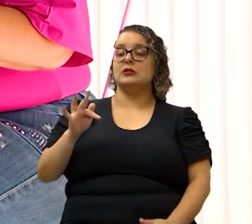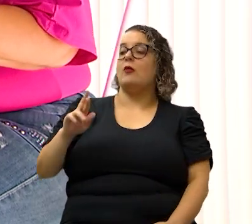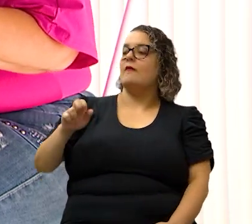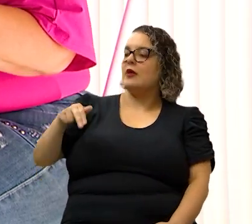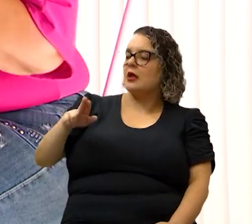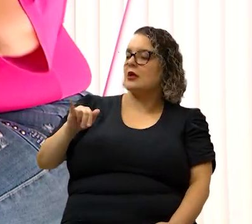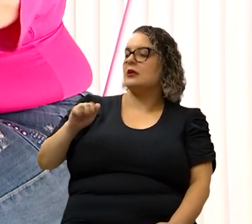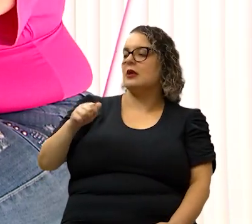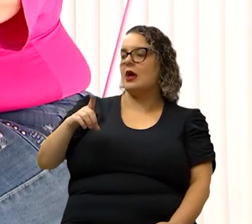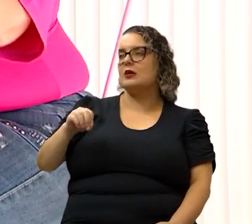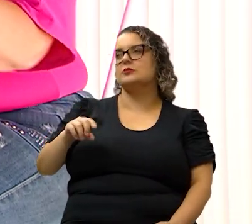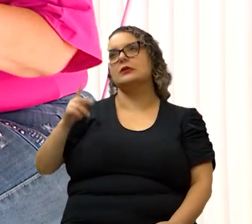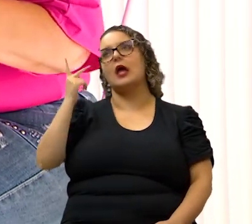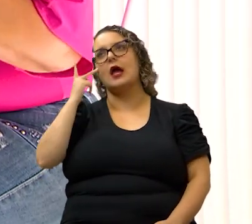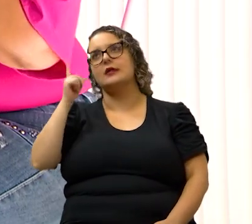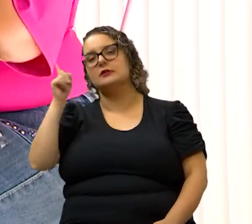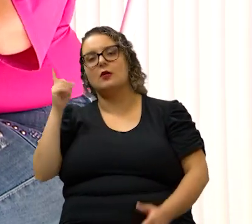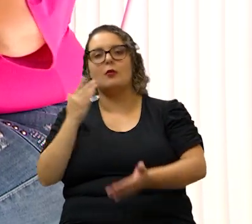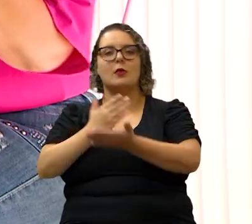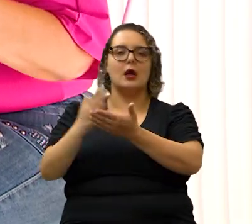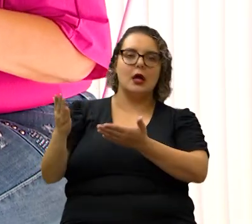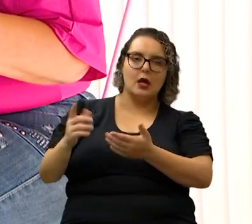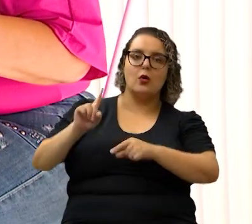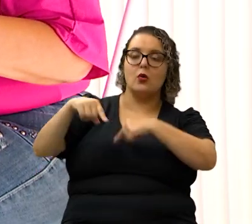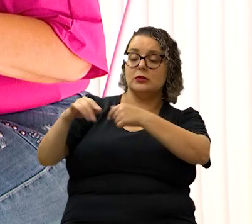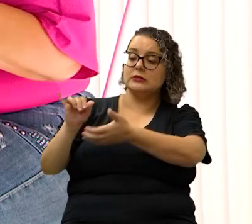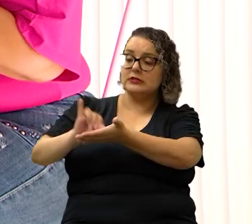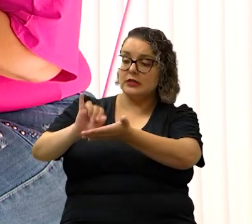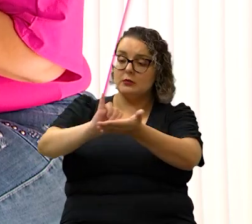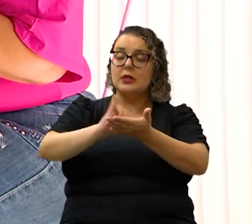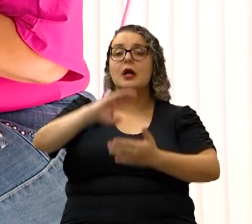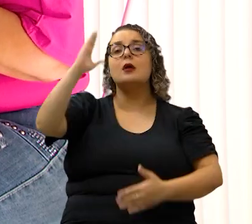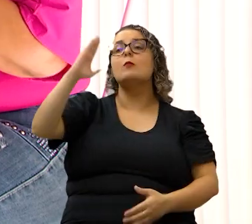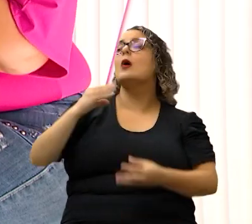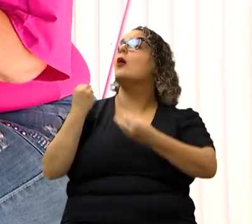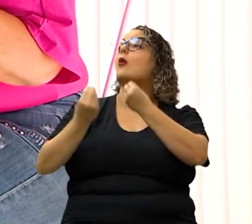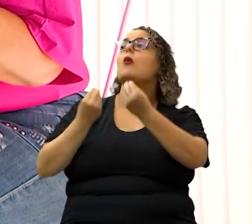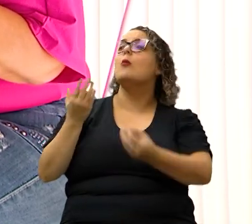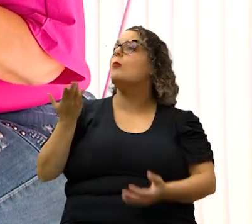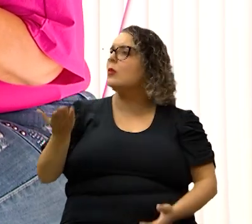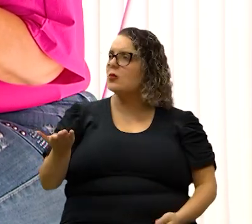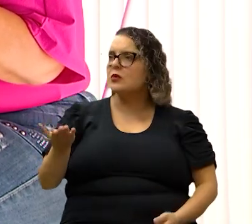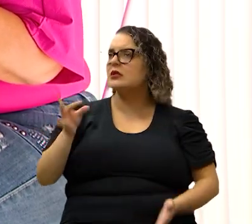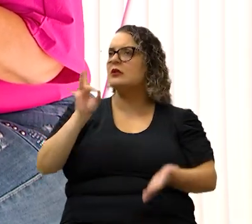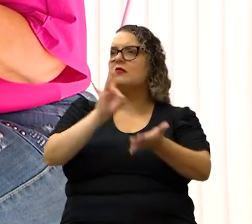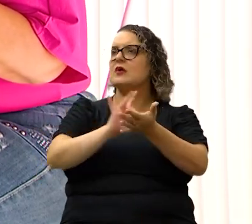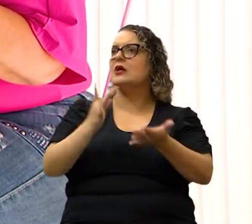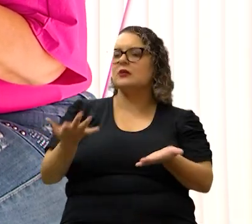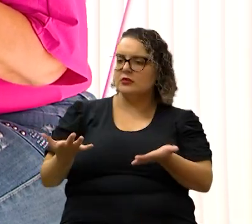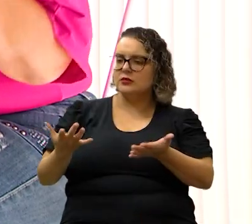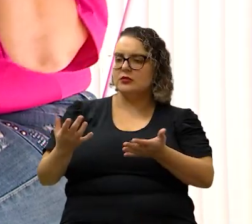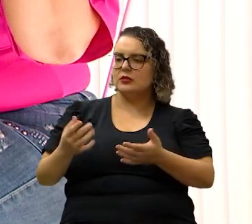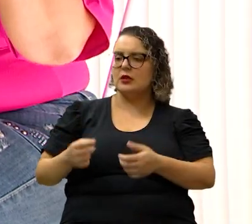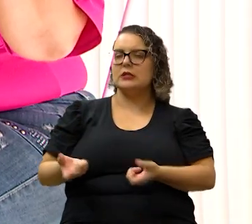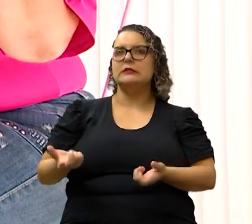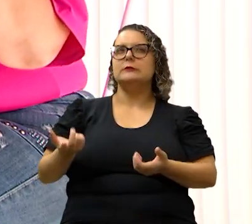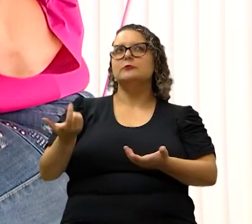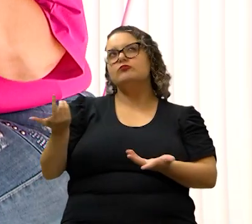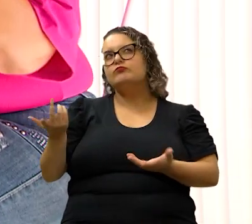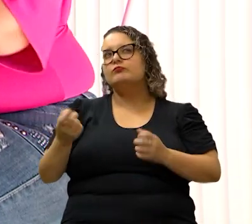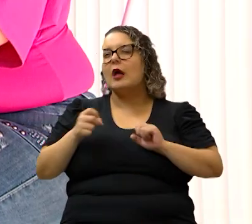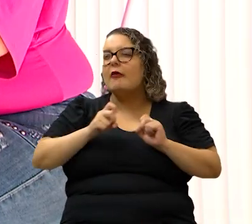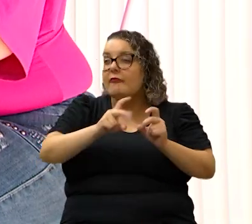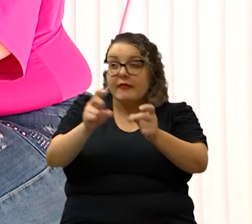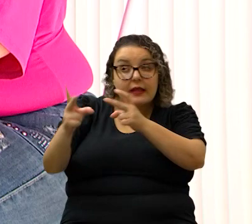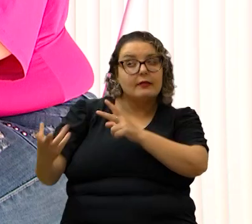os franqueados, que vêm de São Paulo, vêm de outras capitais brasileiras. Como é para você estar, na verdade,